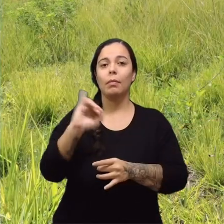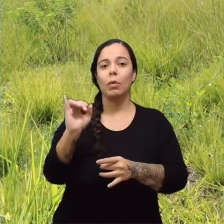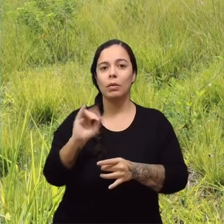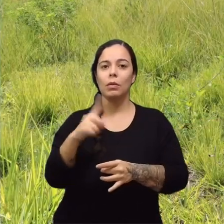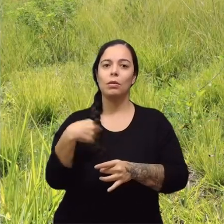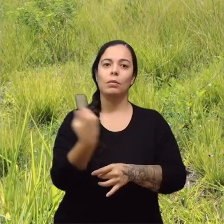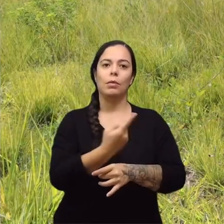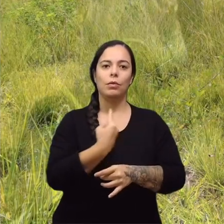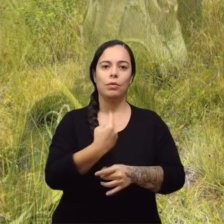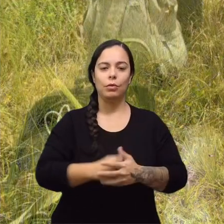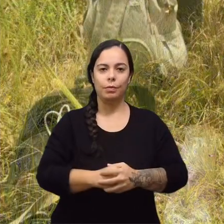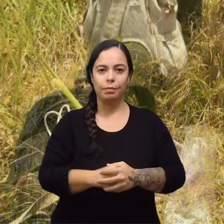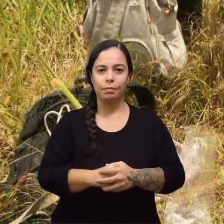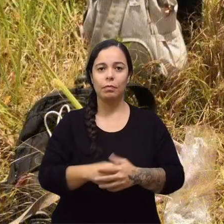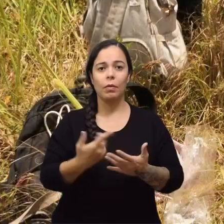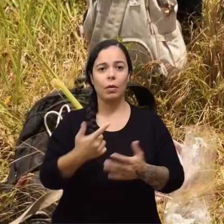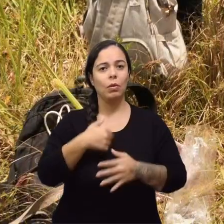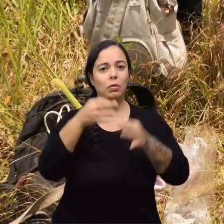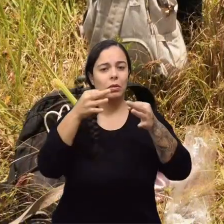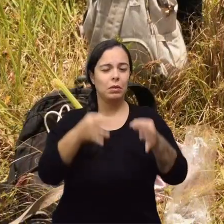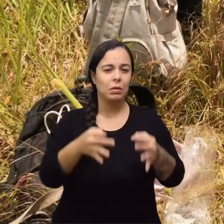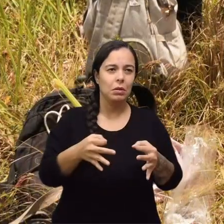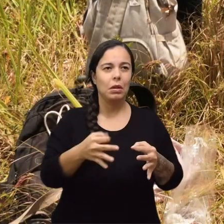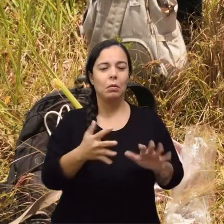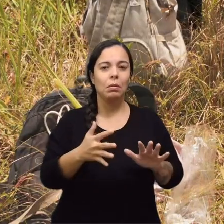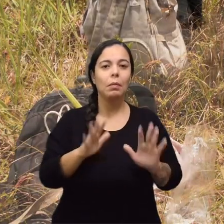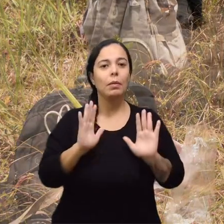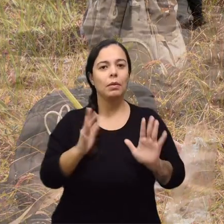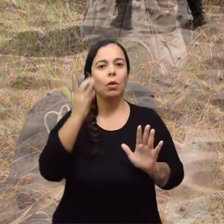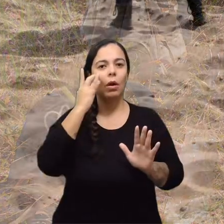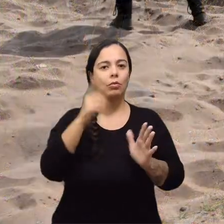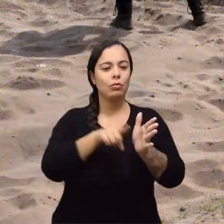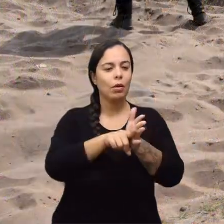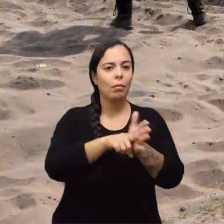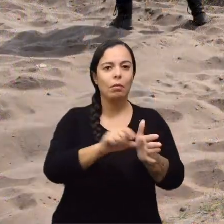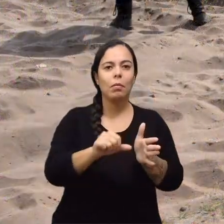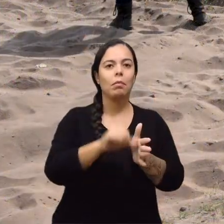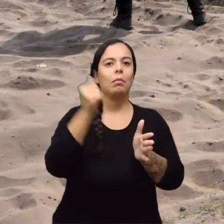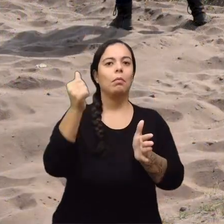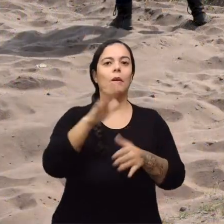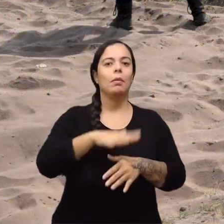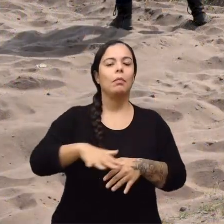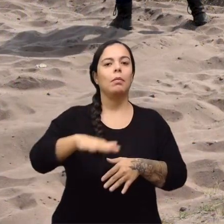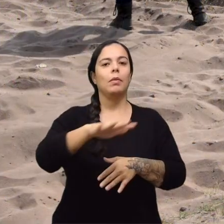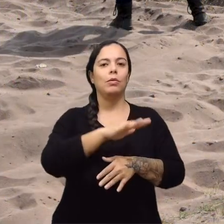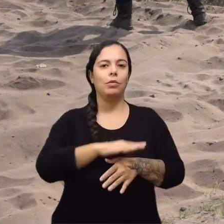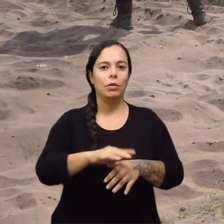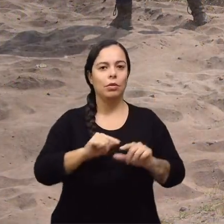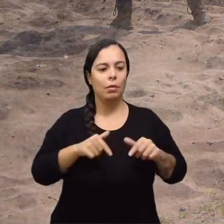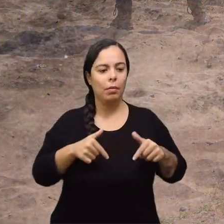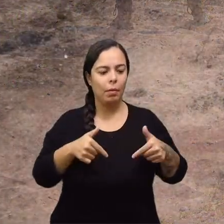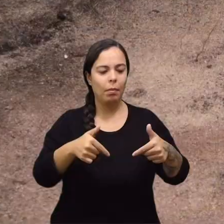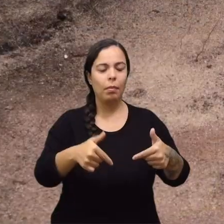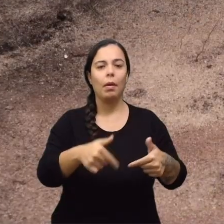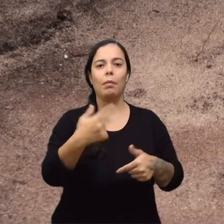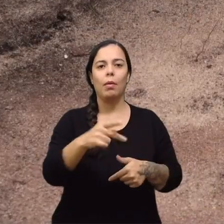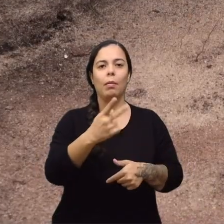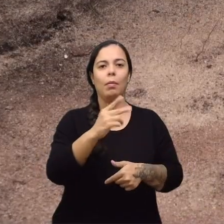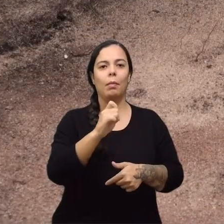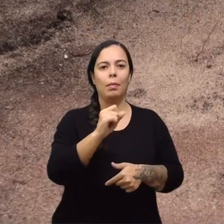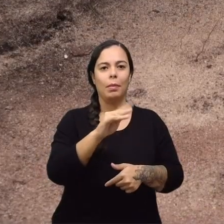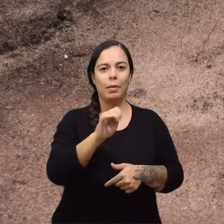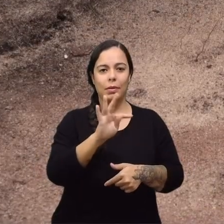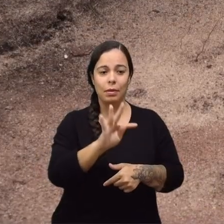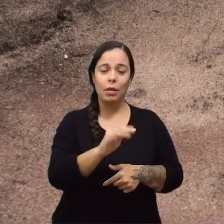para o museu quanto para o PESET. Eu não tenho certeza, mas acho que essa é uma das primeiras pesquisas arqueológicas realizadas no